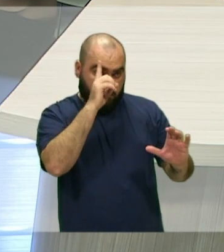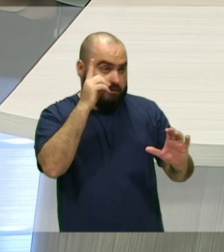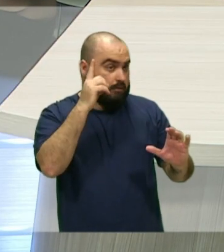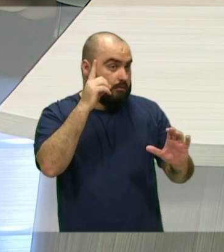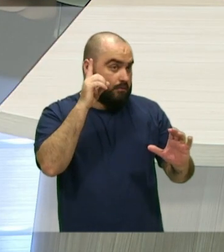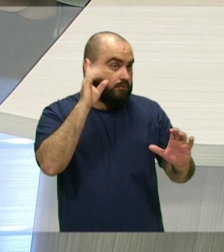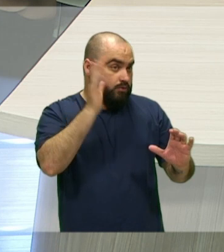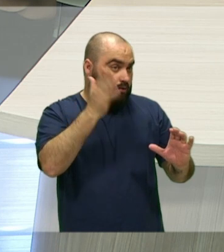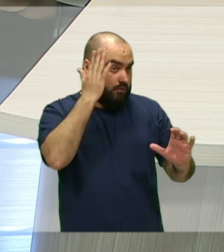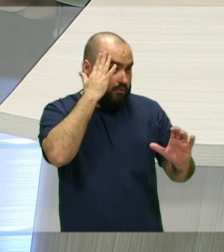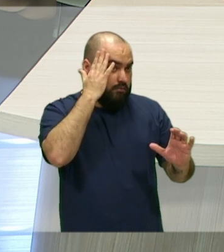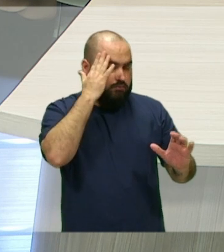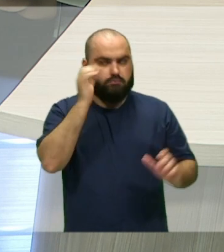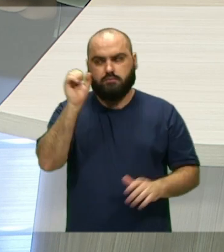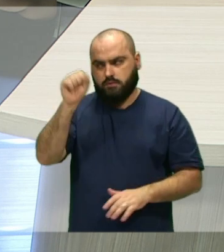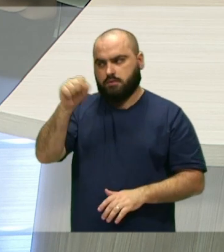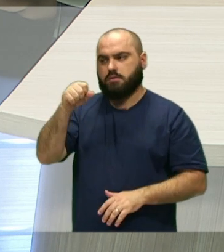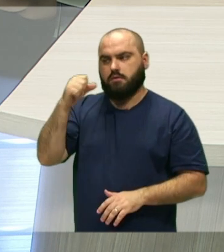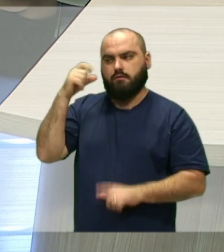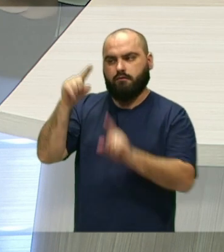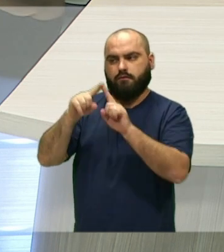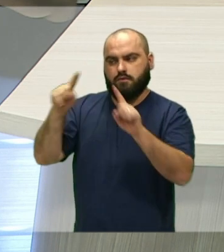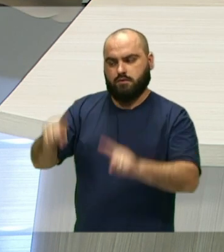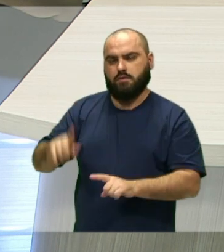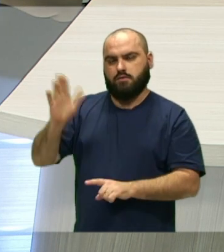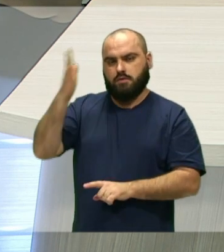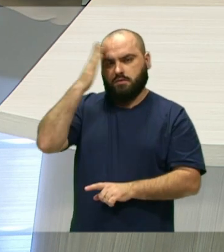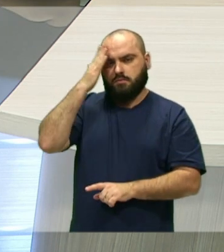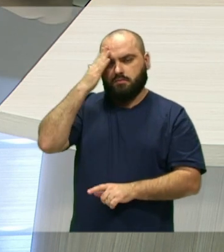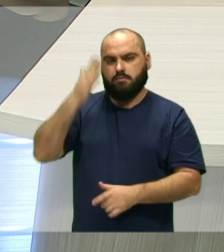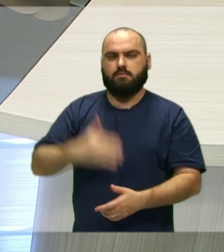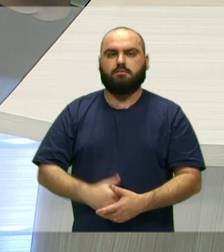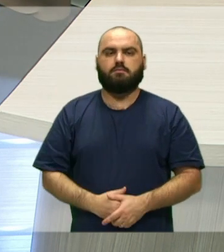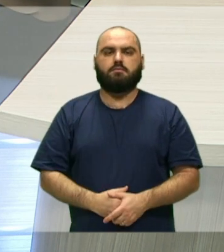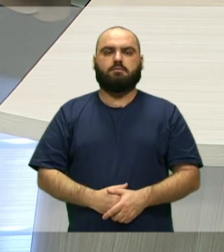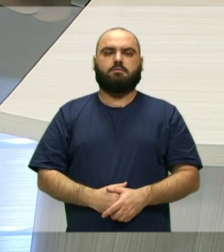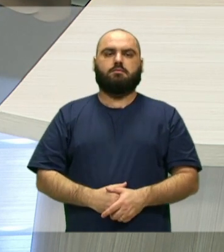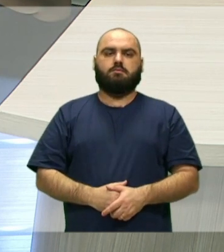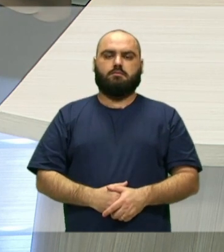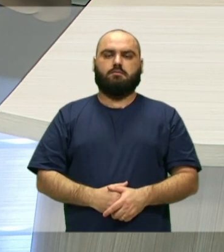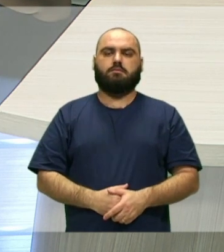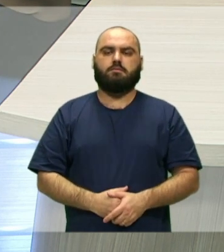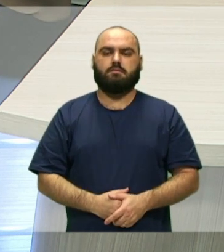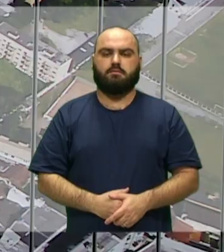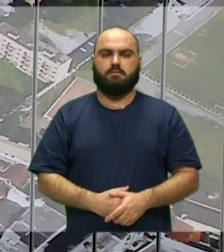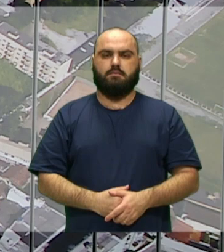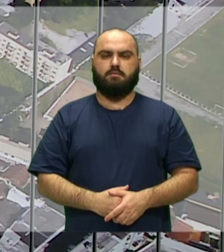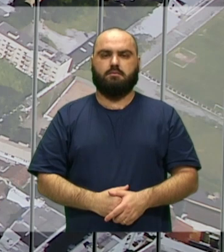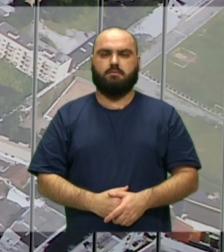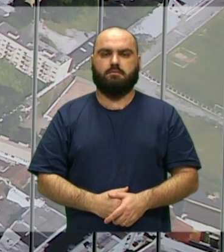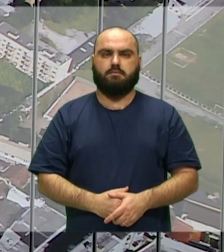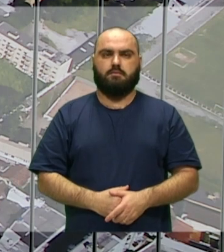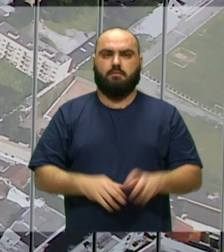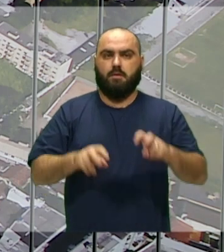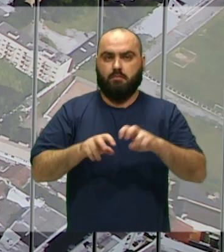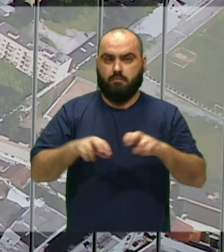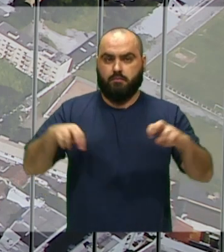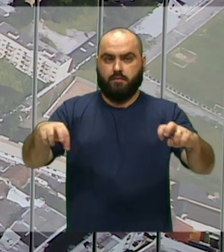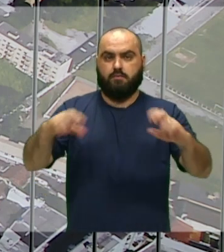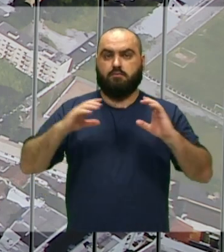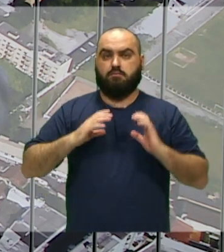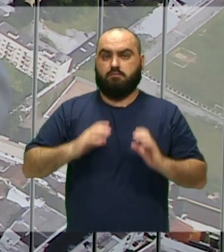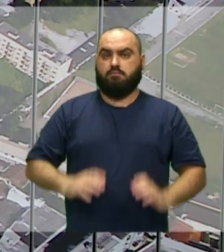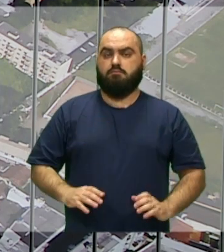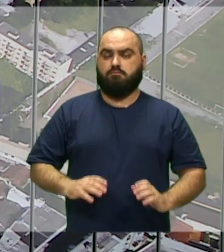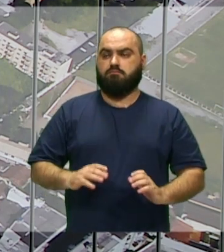né exatamente na cultura aqui da câmara Felipe o balcão da Cidadania eh como que ele tá se enquadra